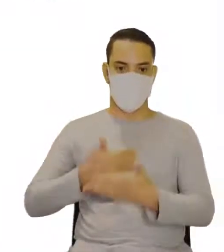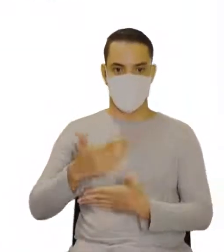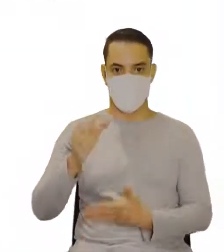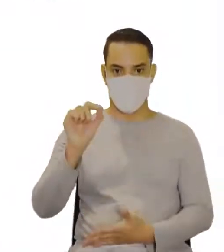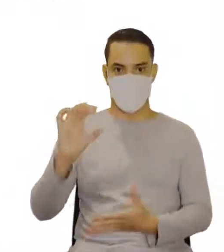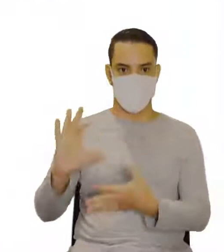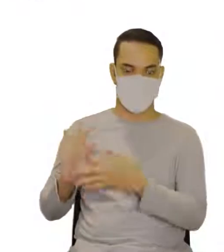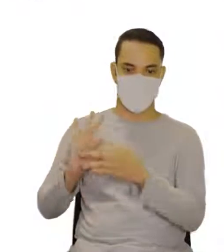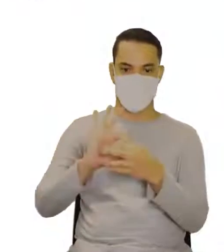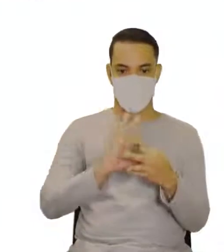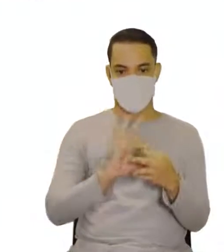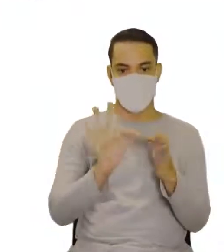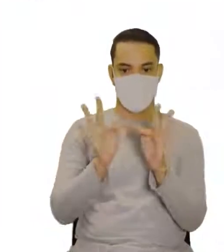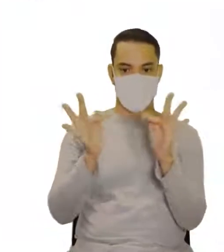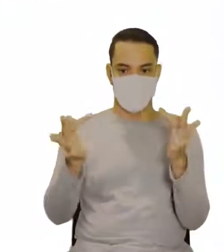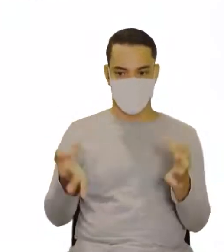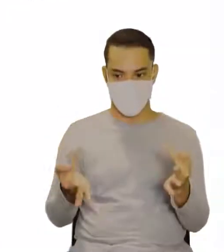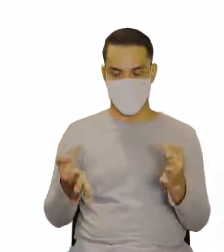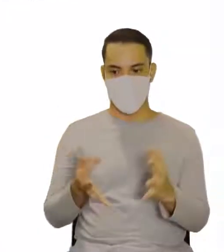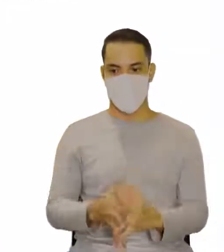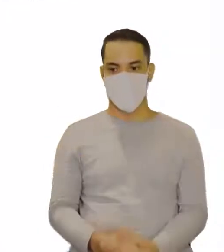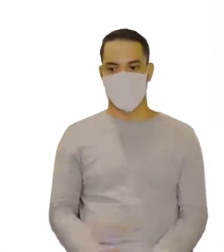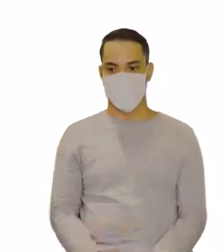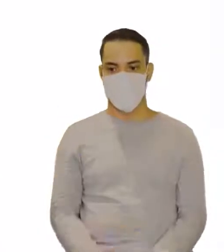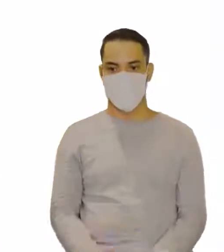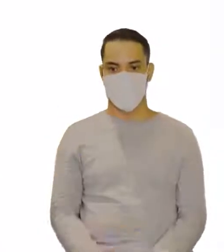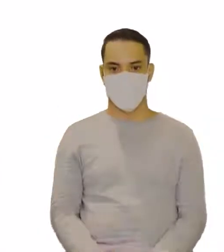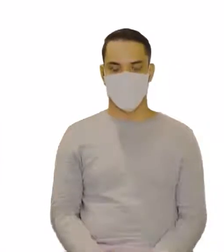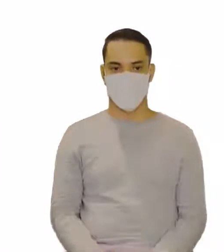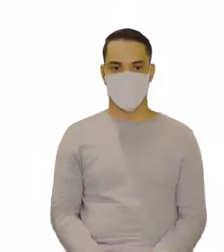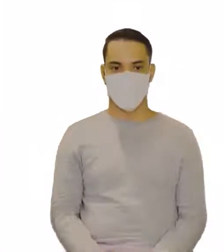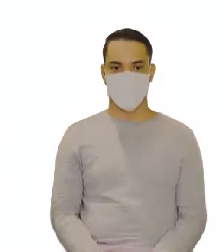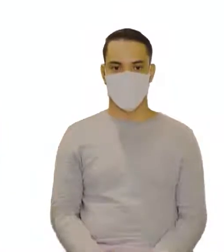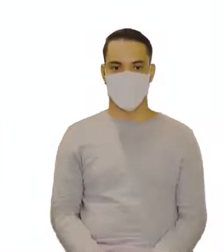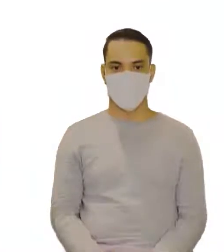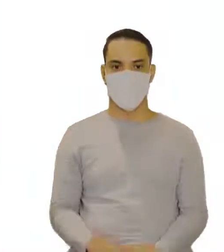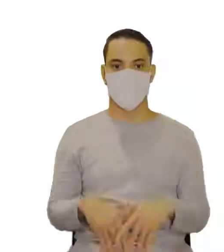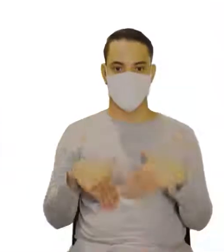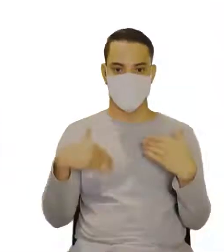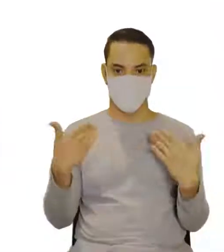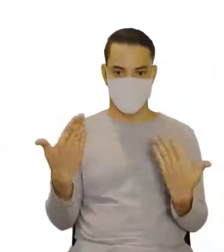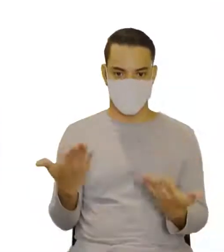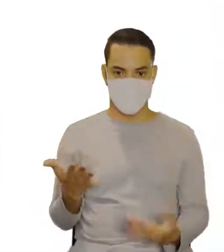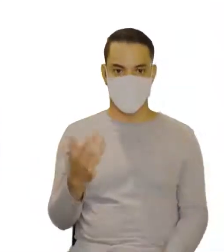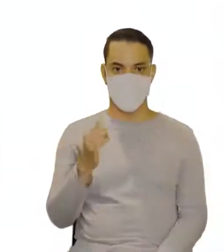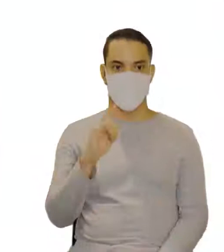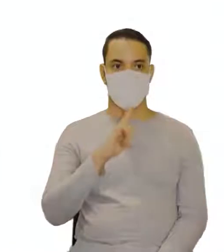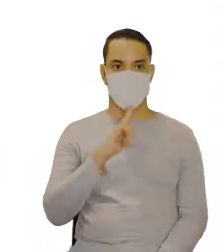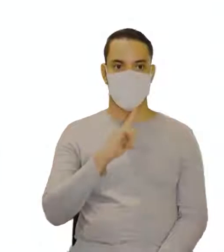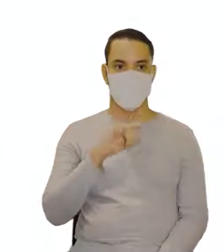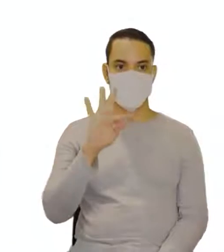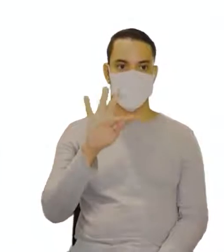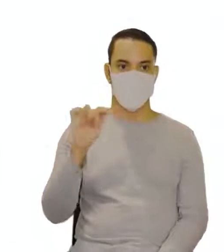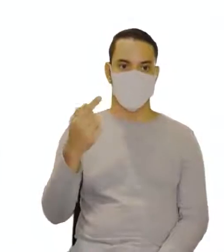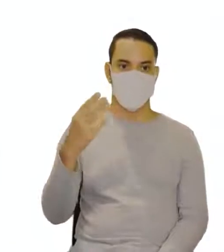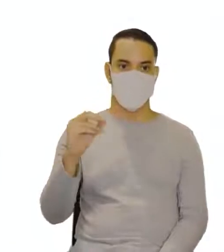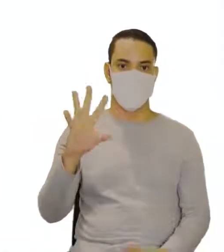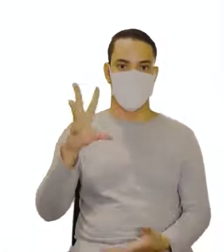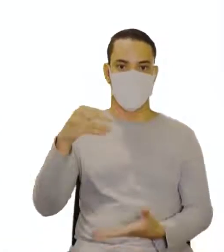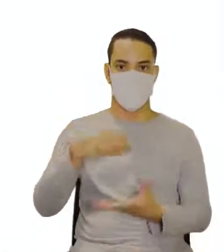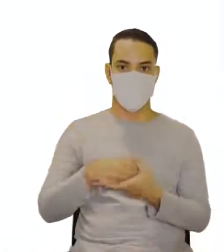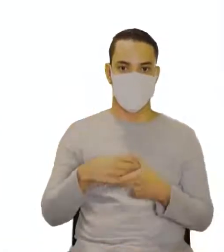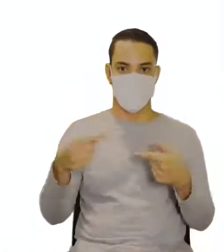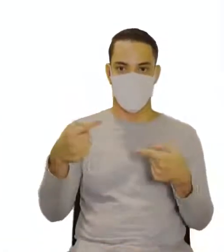tenho um circuito simples, ok? Nesse caso, pessoal, a tensão elétrica entre os polos do